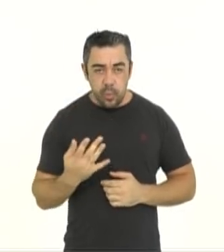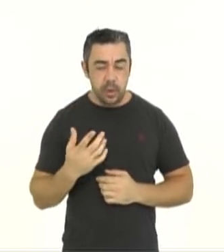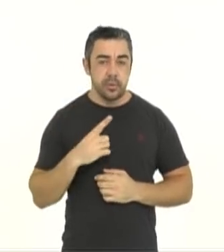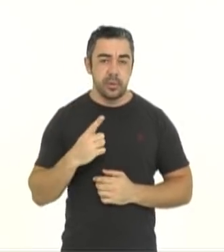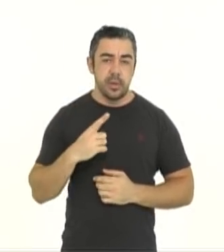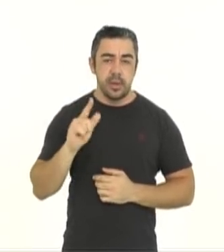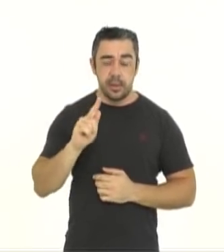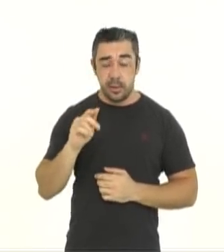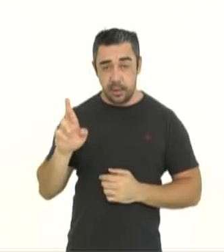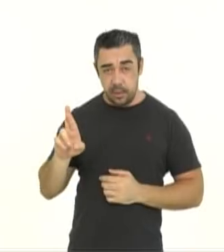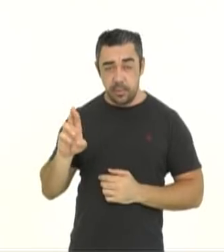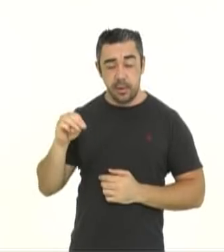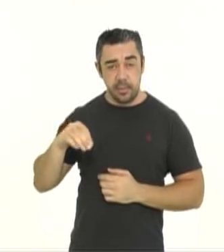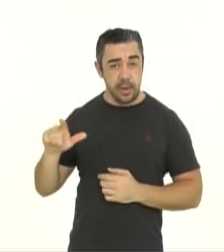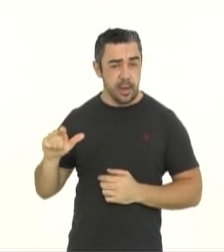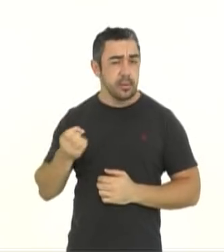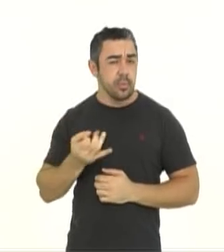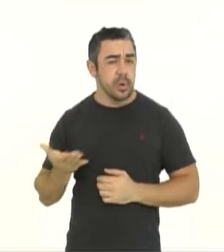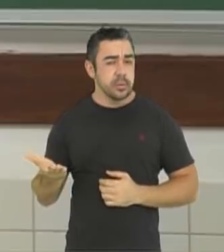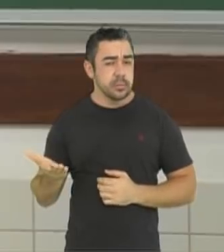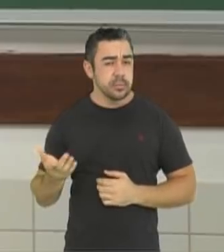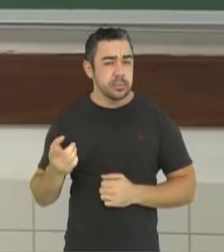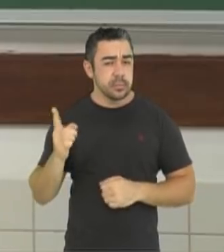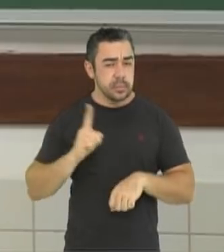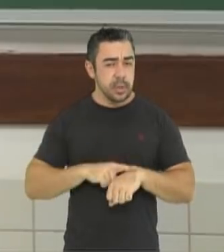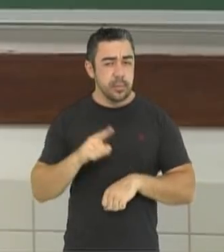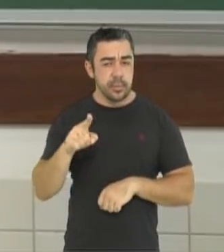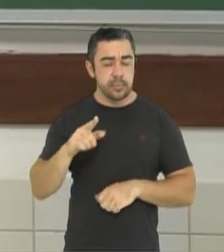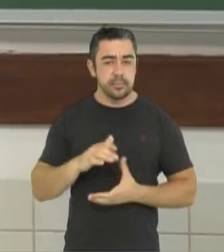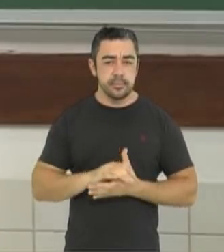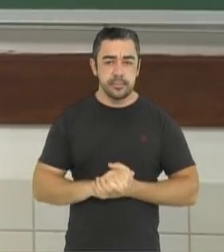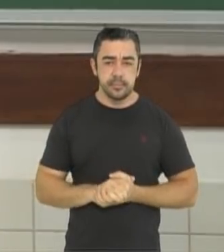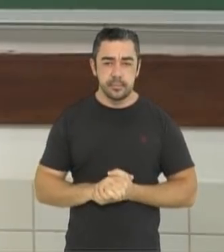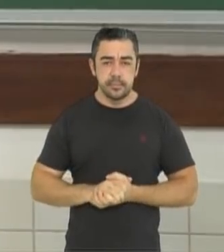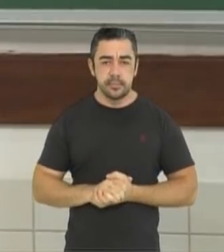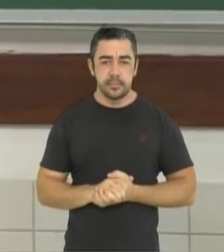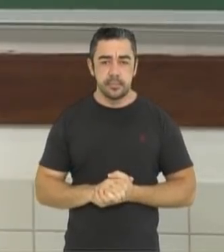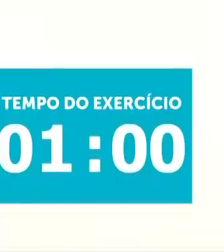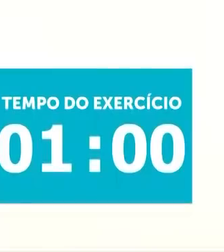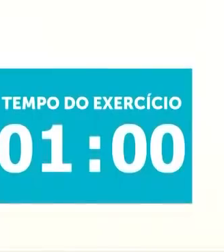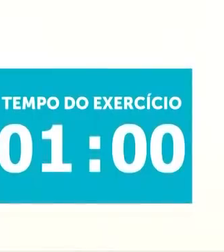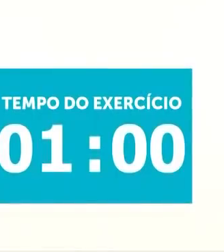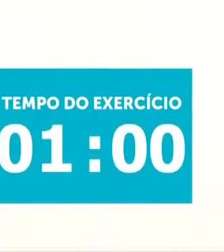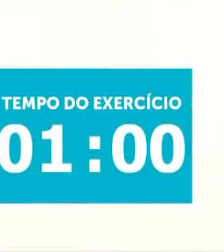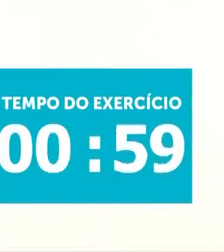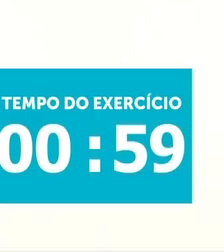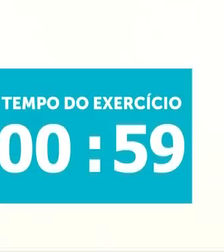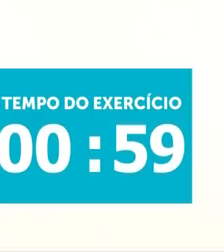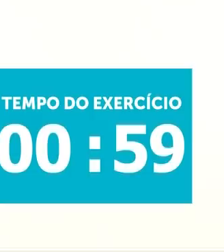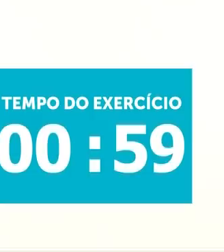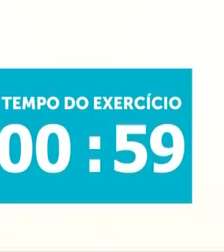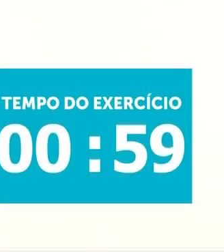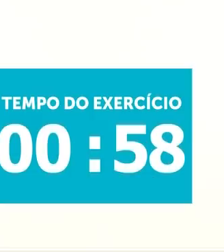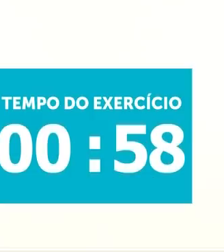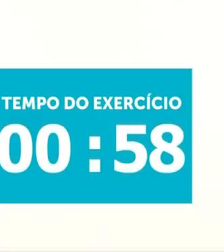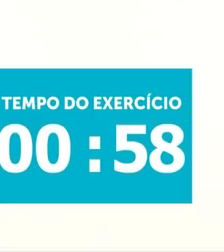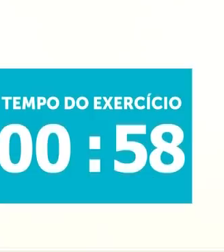em grama por ml será de... Tem as alternativas? Agora é com vocês.